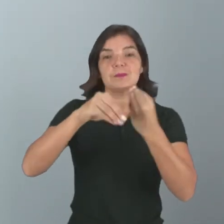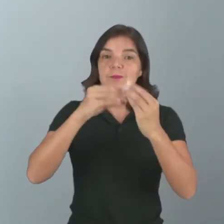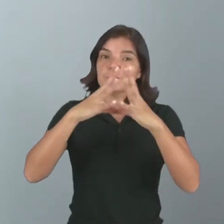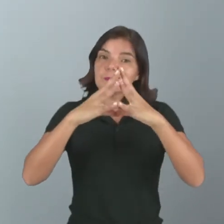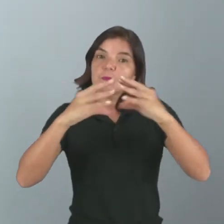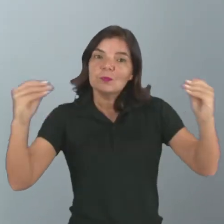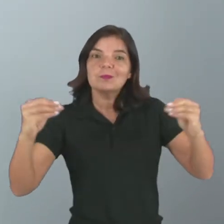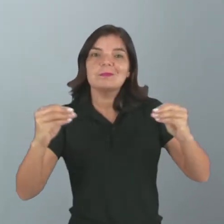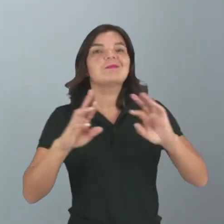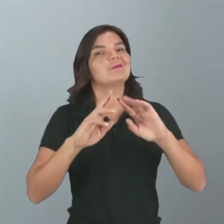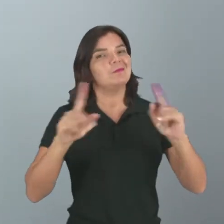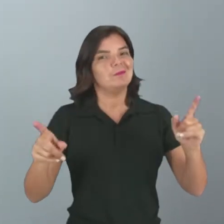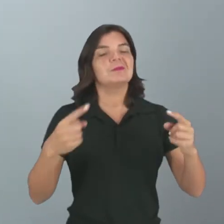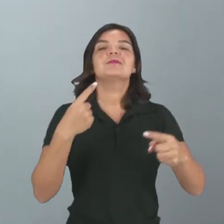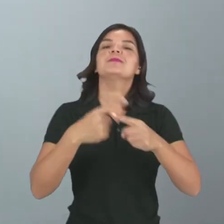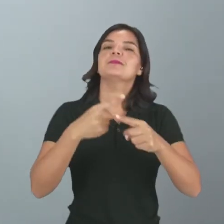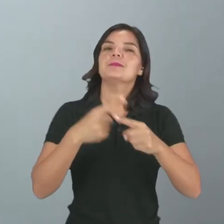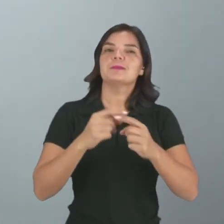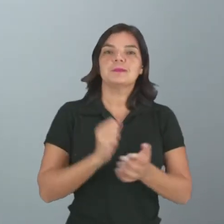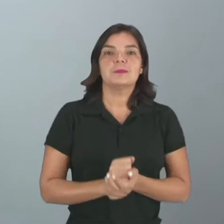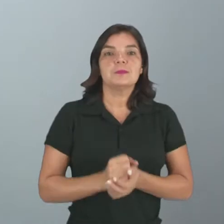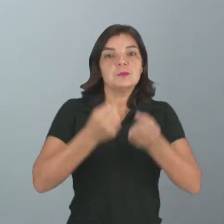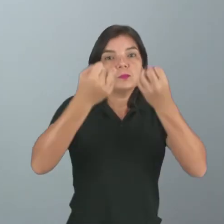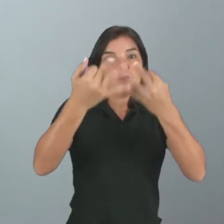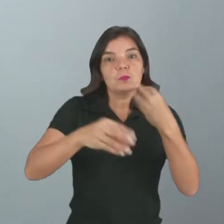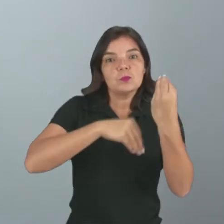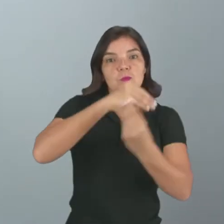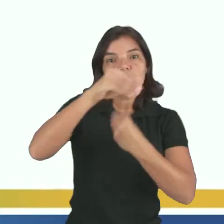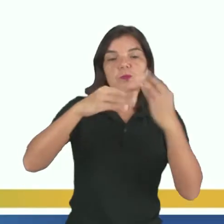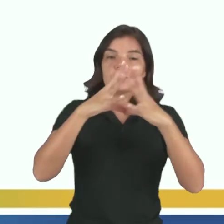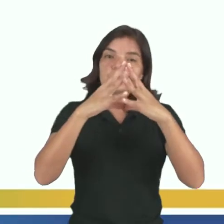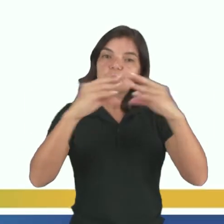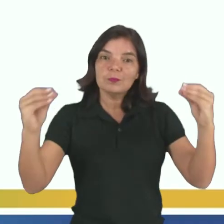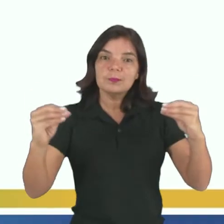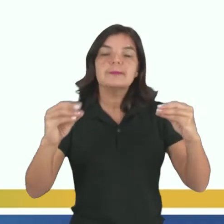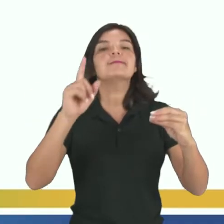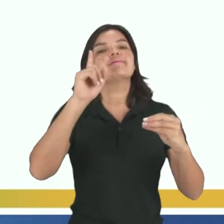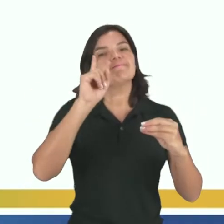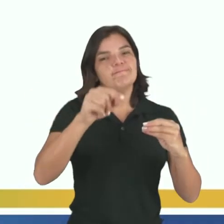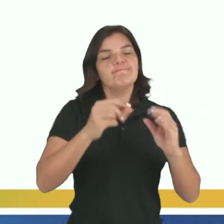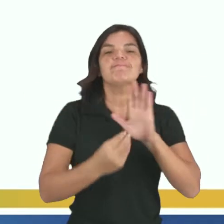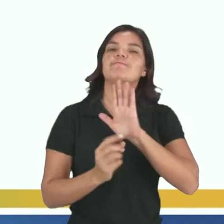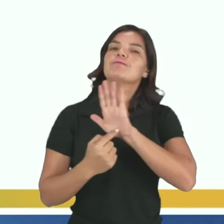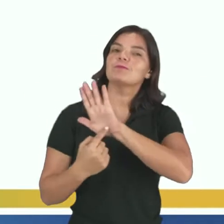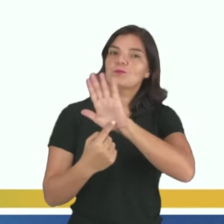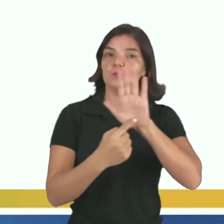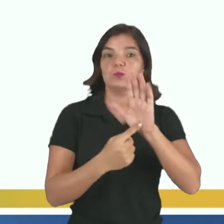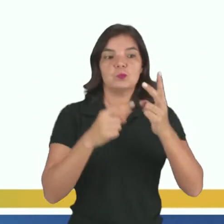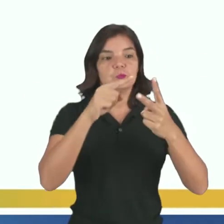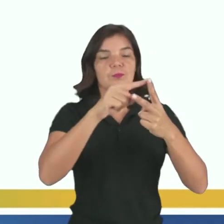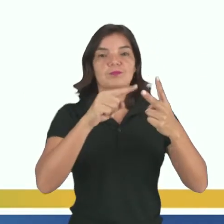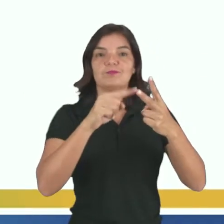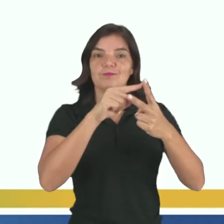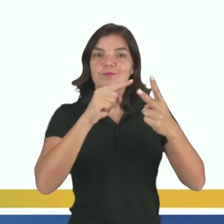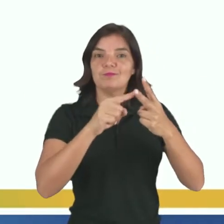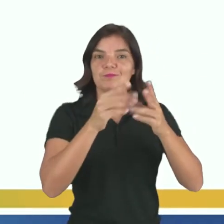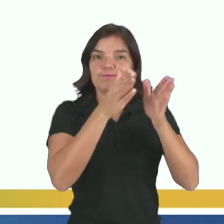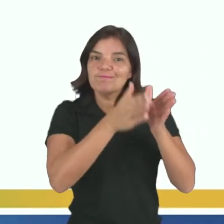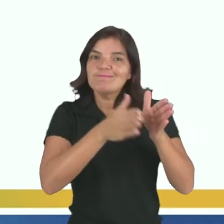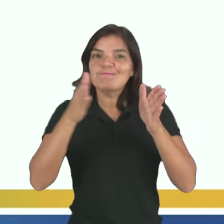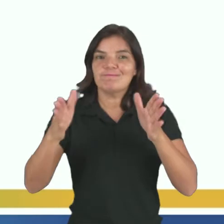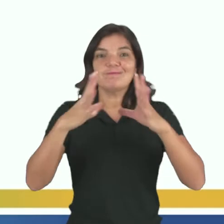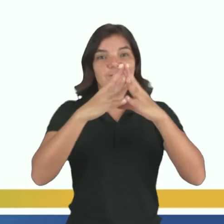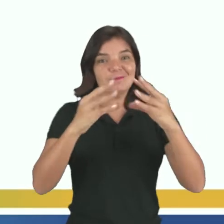das misturas homogêneas. Por quê? Porque quando eu falo de misturas heterogêneas, são aquelas que apresentam 2 ou mais fases, ou